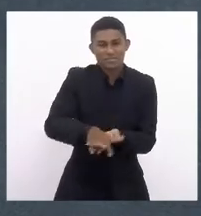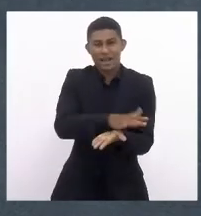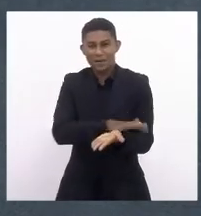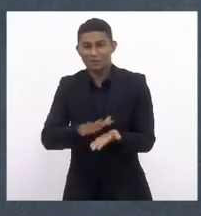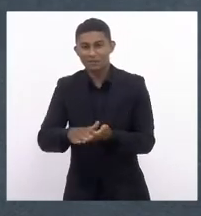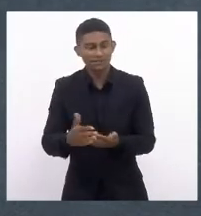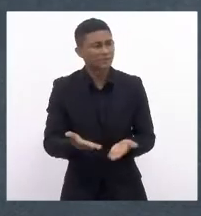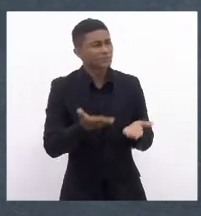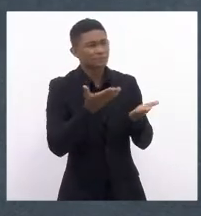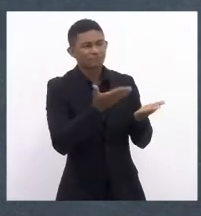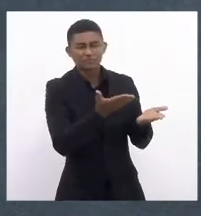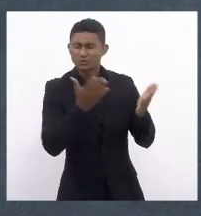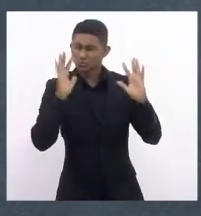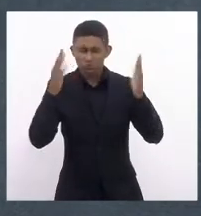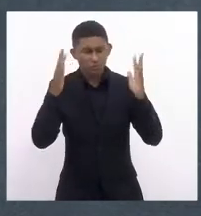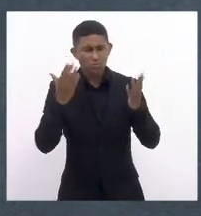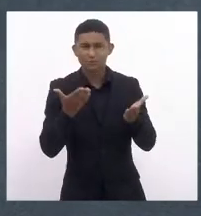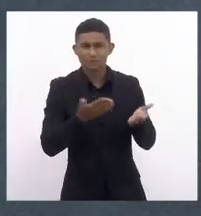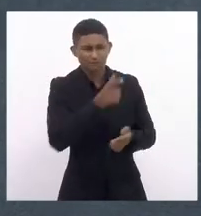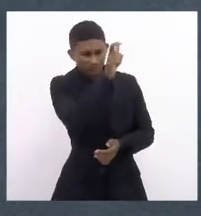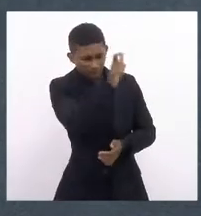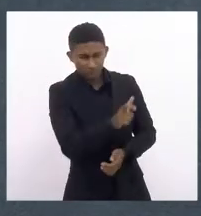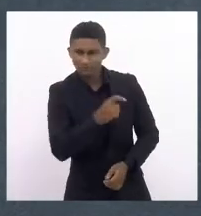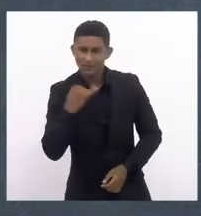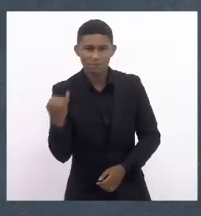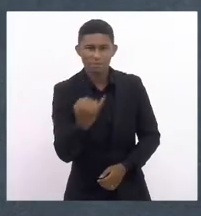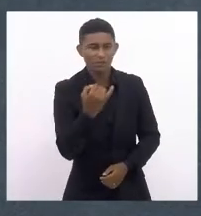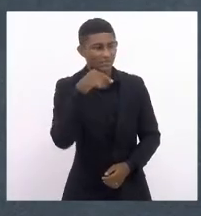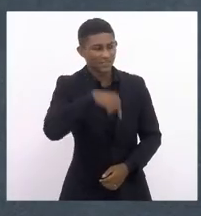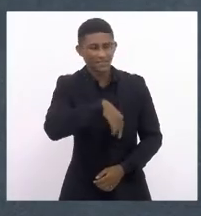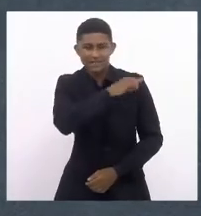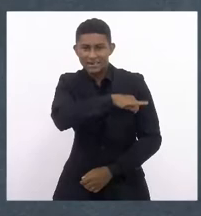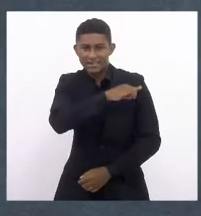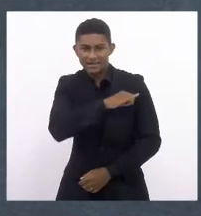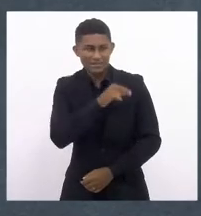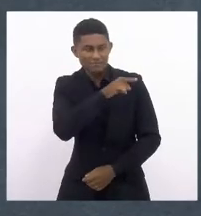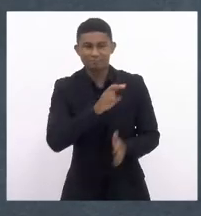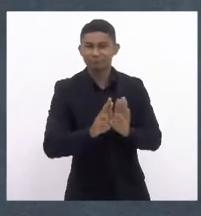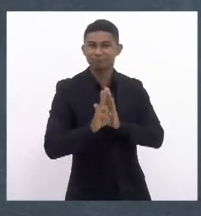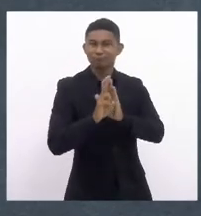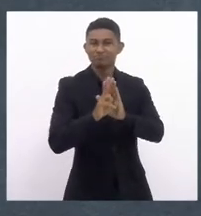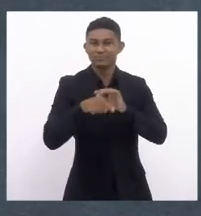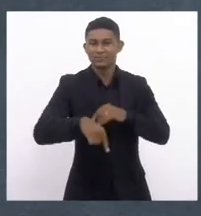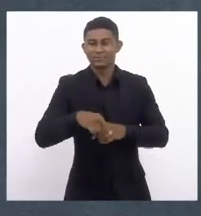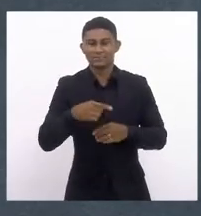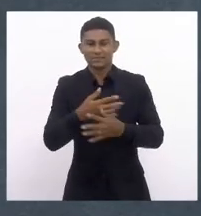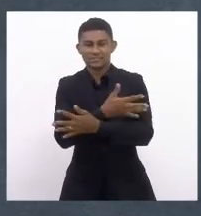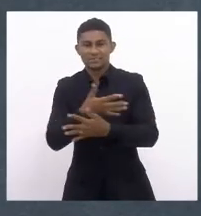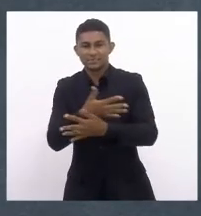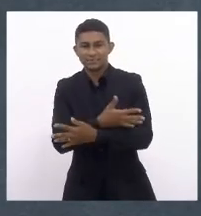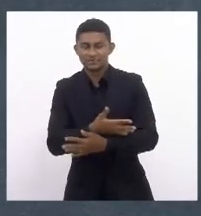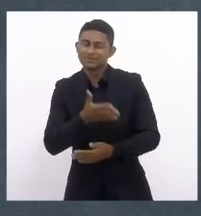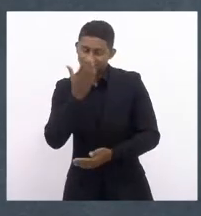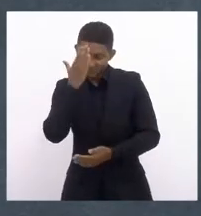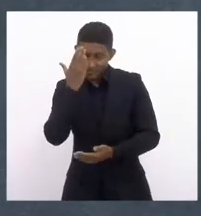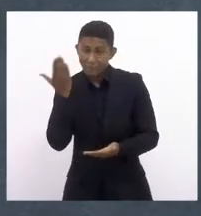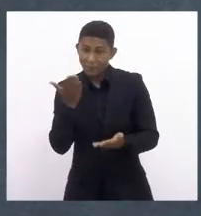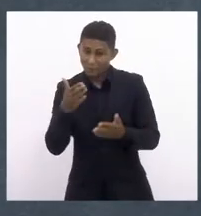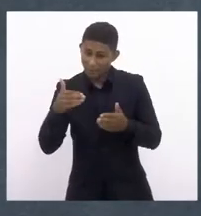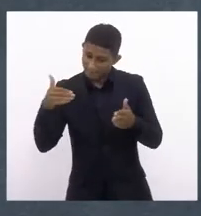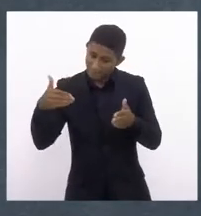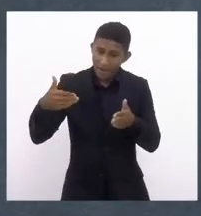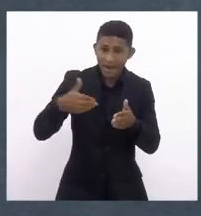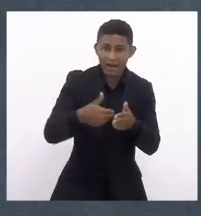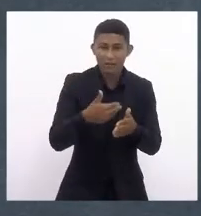uma figura tão importante para o samba carioca aqui nessa cidade, às vésperas de um carnaval